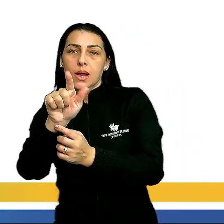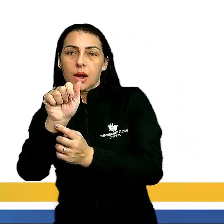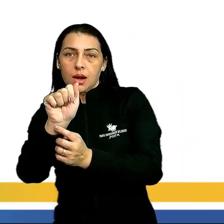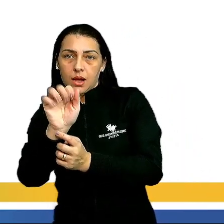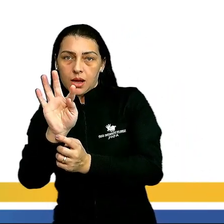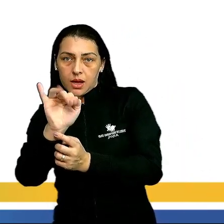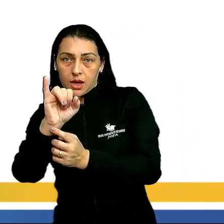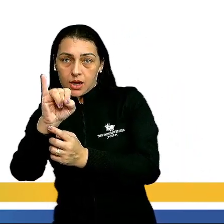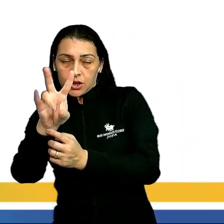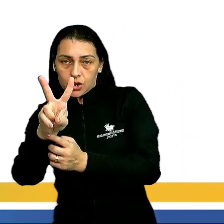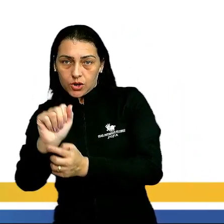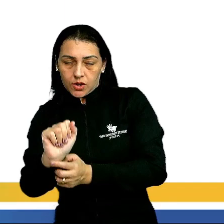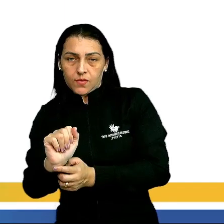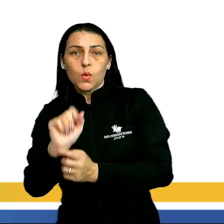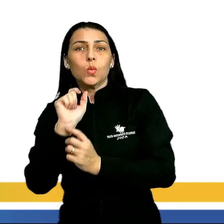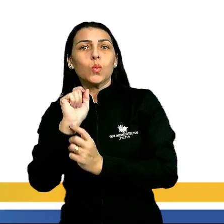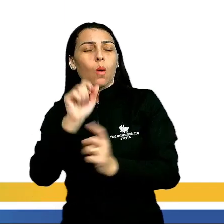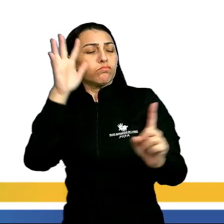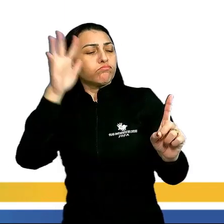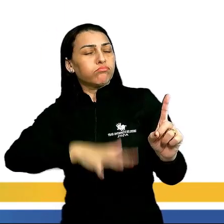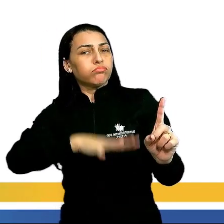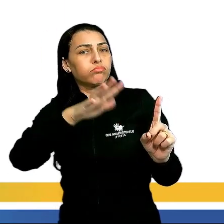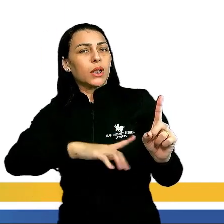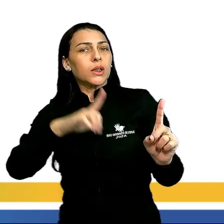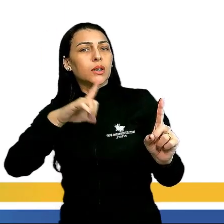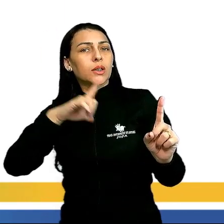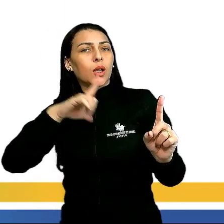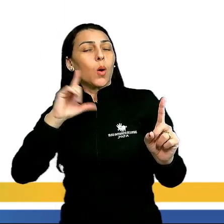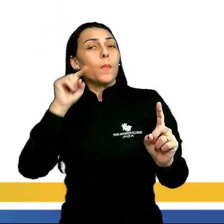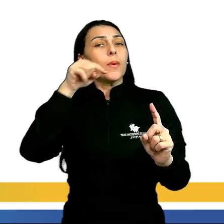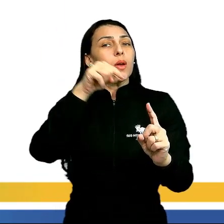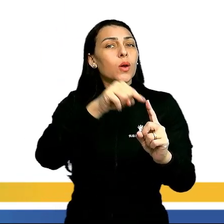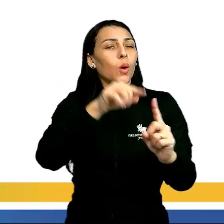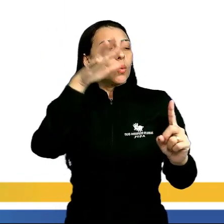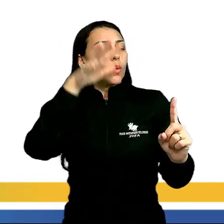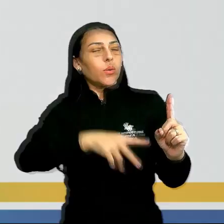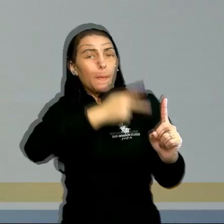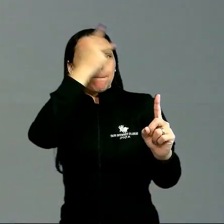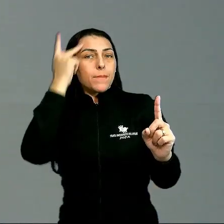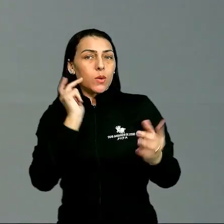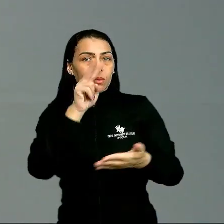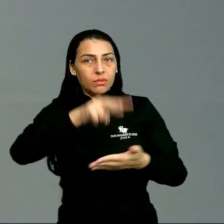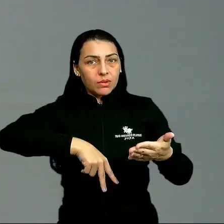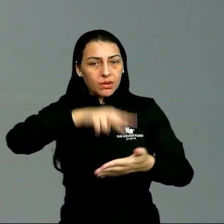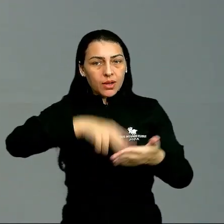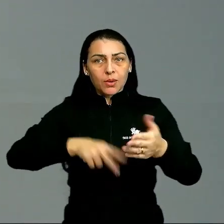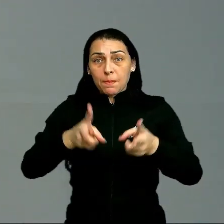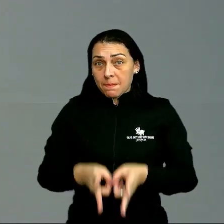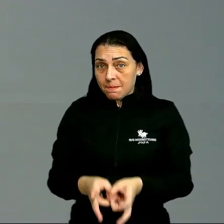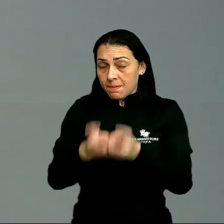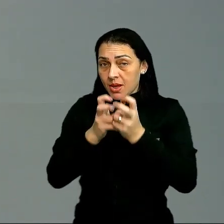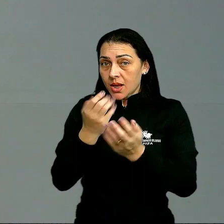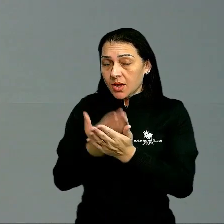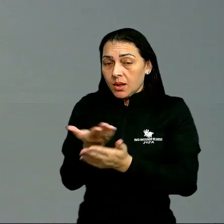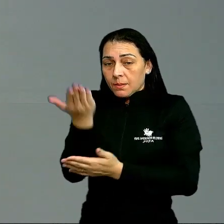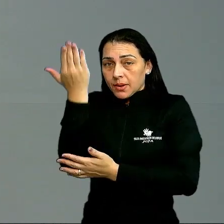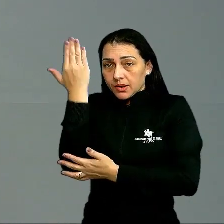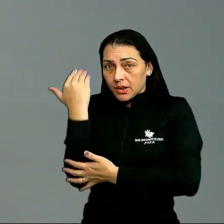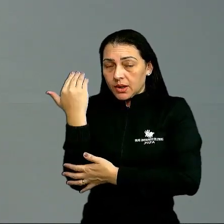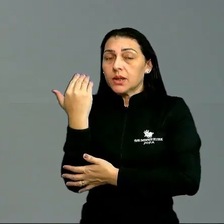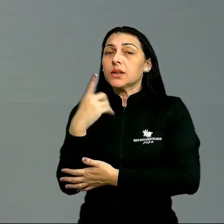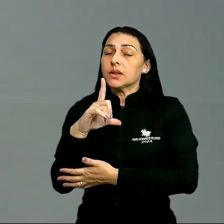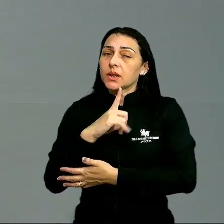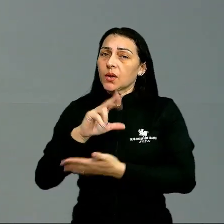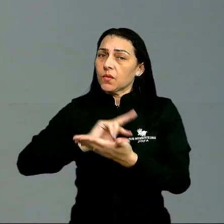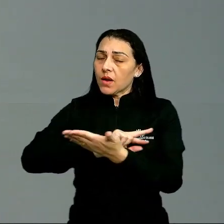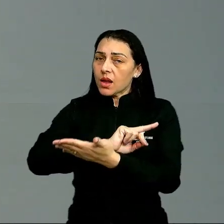função, ela é persuasiva e tem o intuito de convencer o leitor. Vocês observam que nas aulas anteriores nós